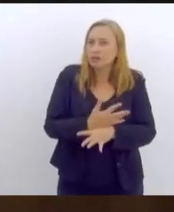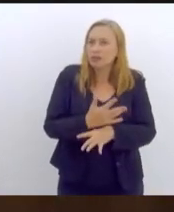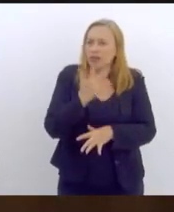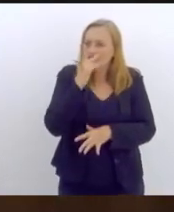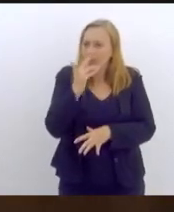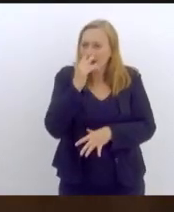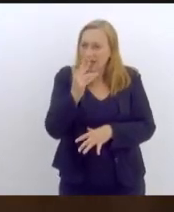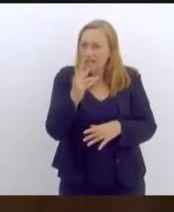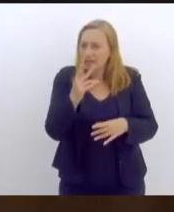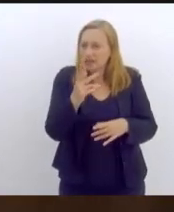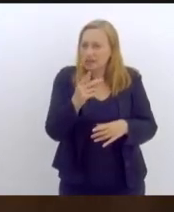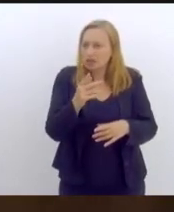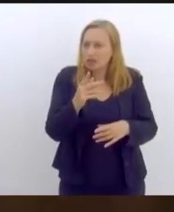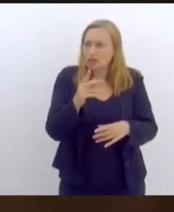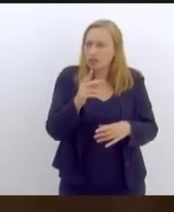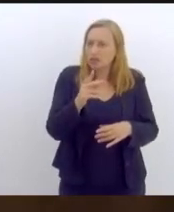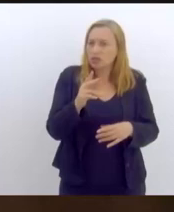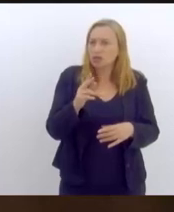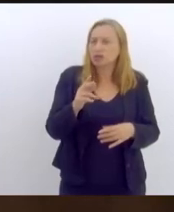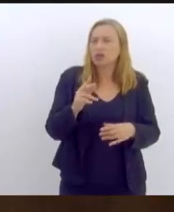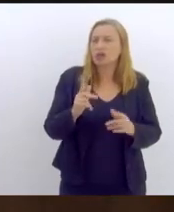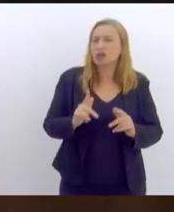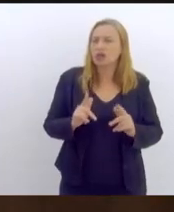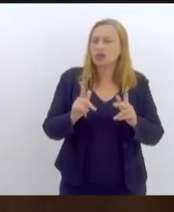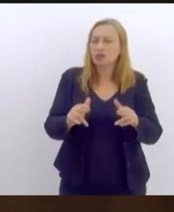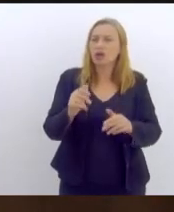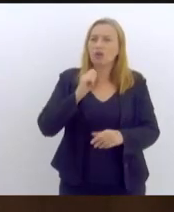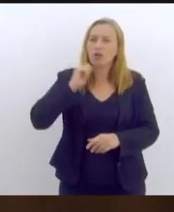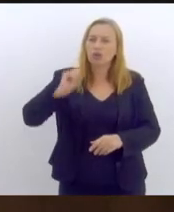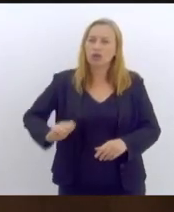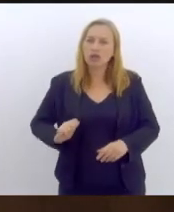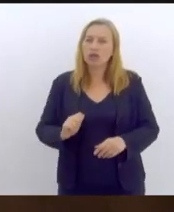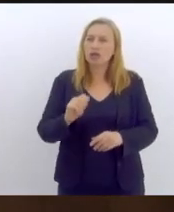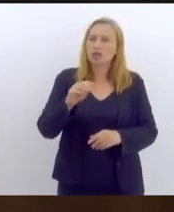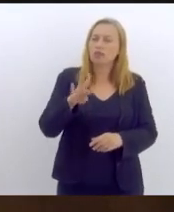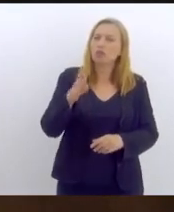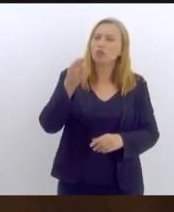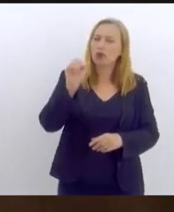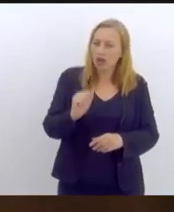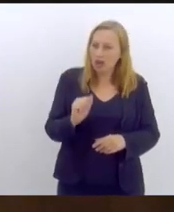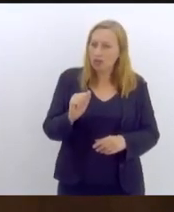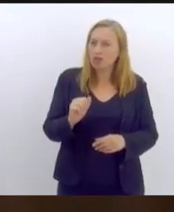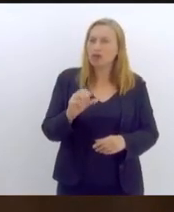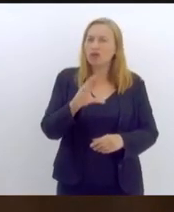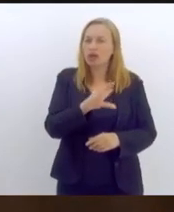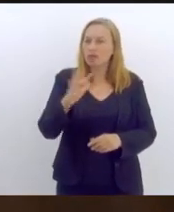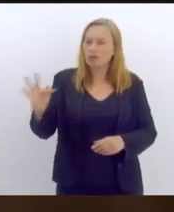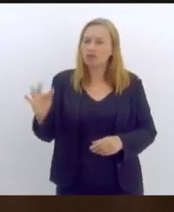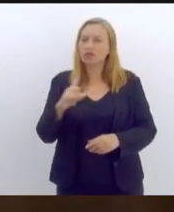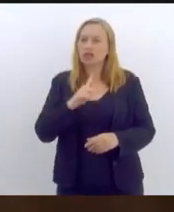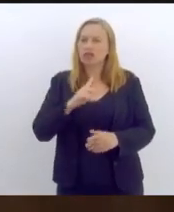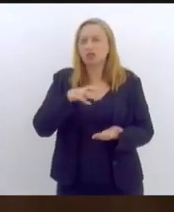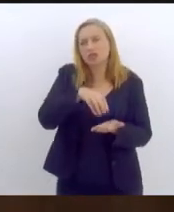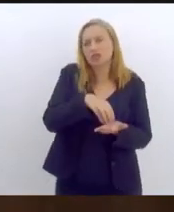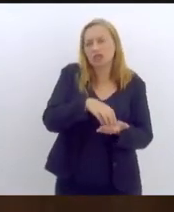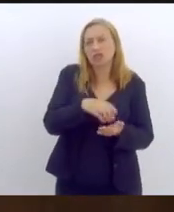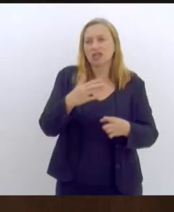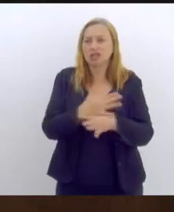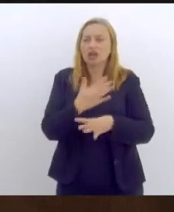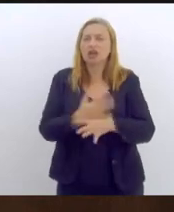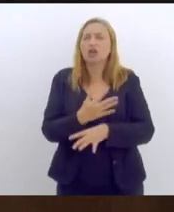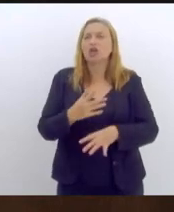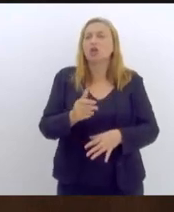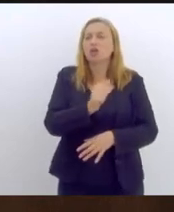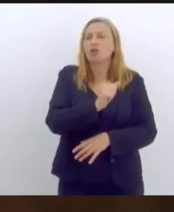pela guerra, está parecendo a Ucrânia, de tanto buraco que Cabo Frio hoje tem no centro da cidade. Então, o prefeito, em vez de estar preocupado